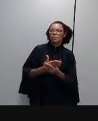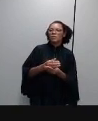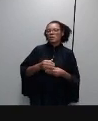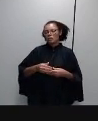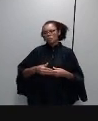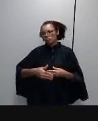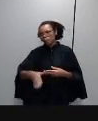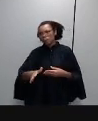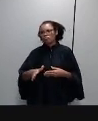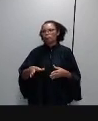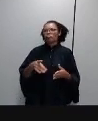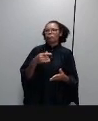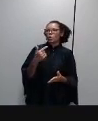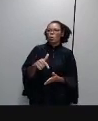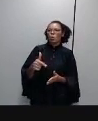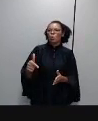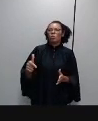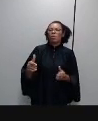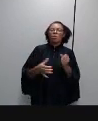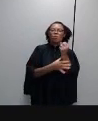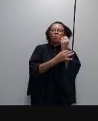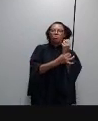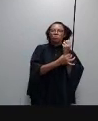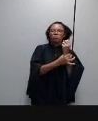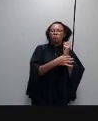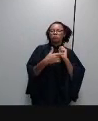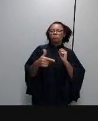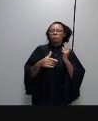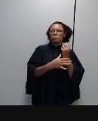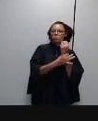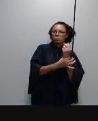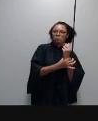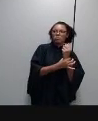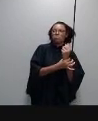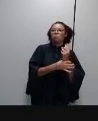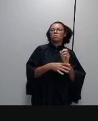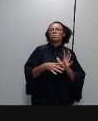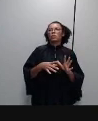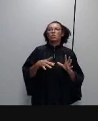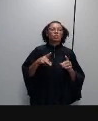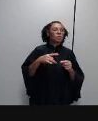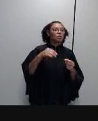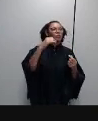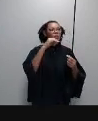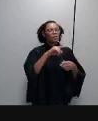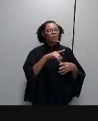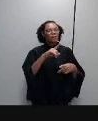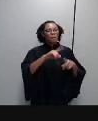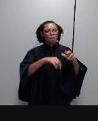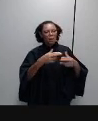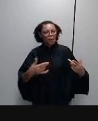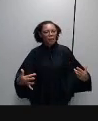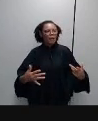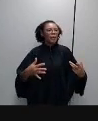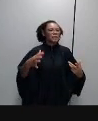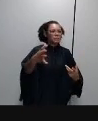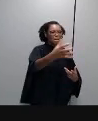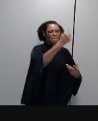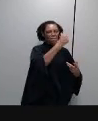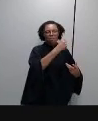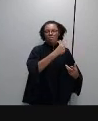Desprovida de uma garantia seja Desprovida de penhora né então me parece que é uma